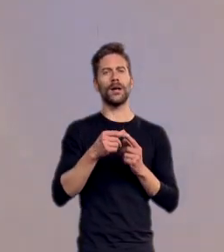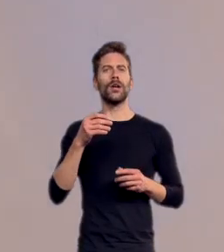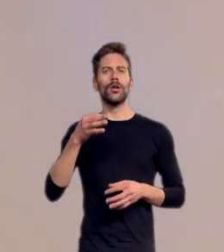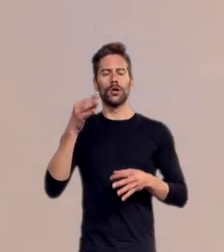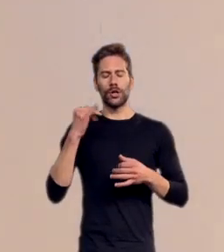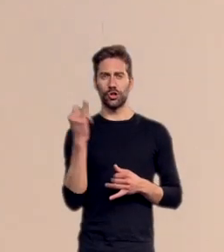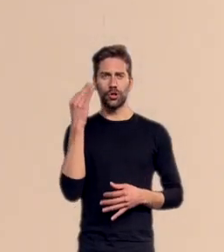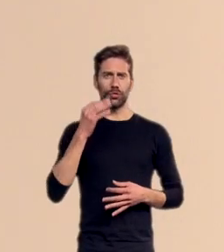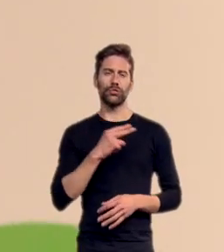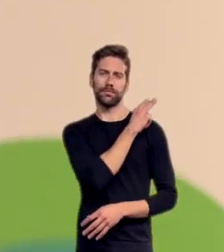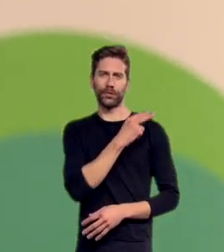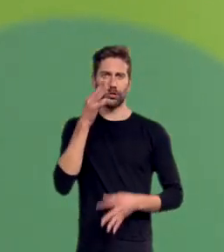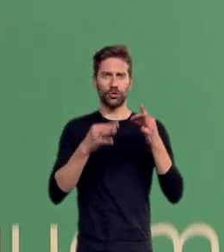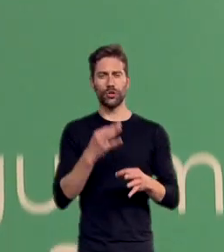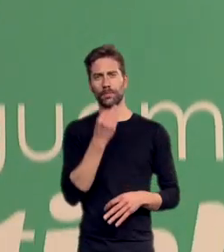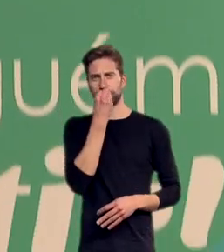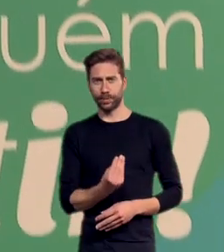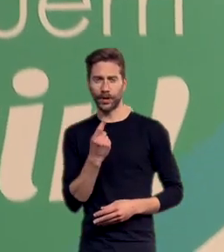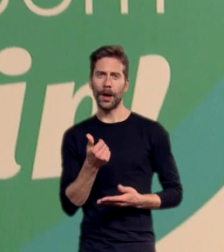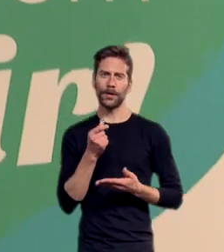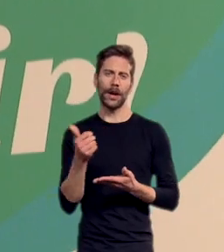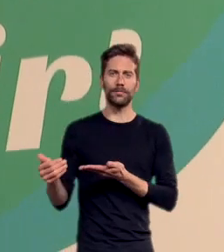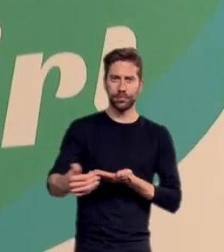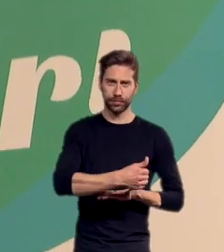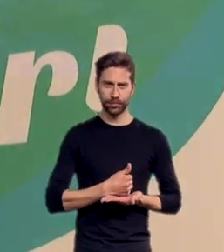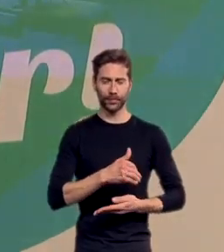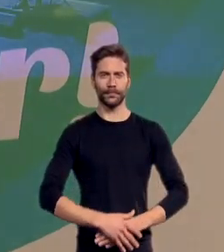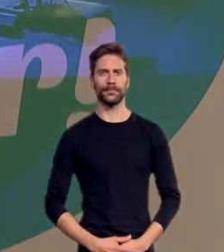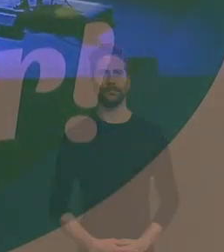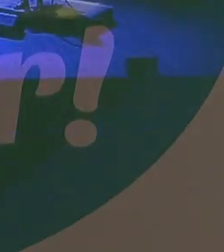Solidário do Instituto Universitário Justiça e Paz.